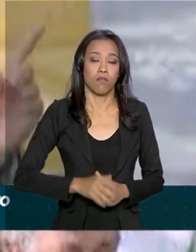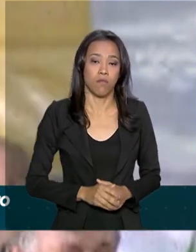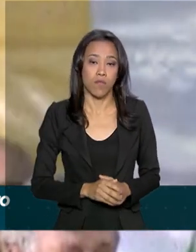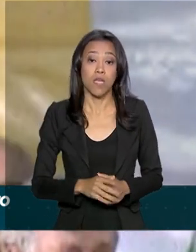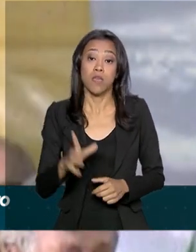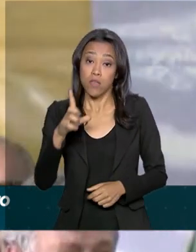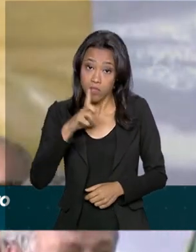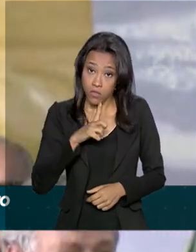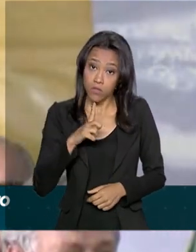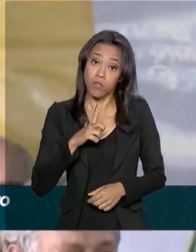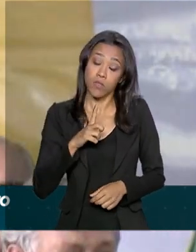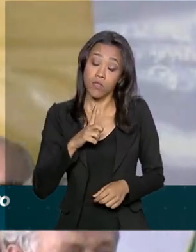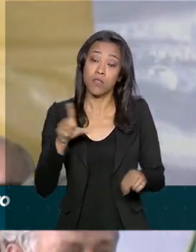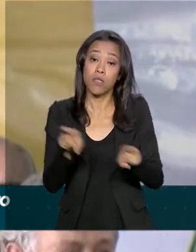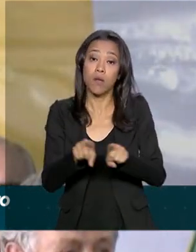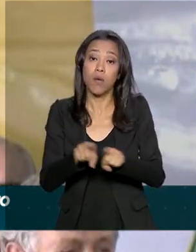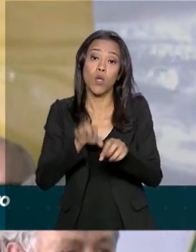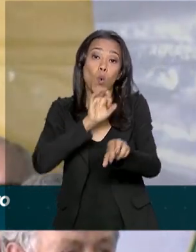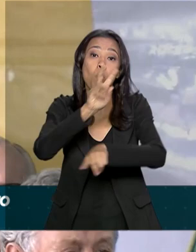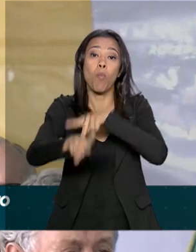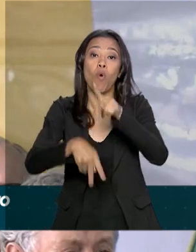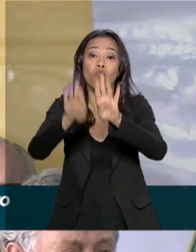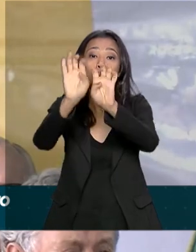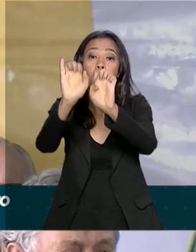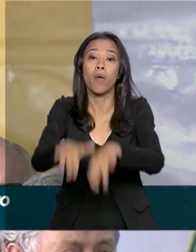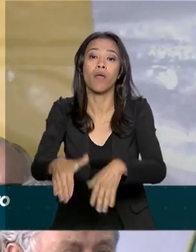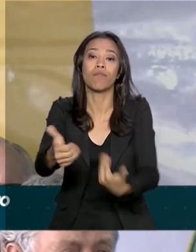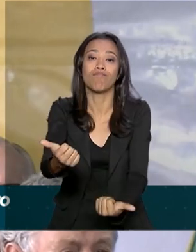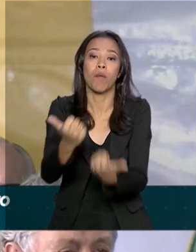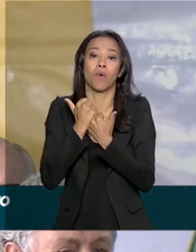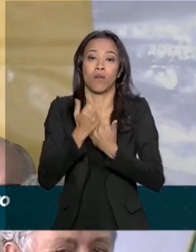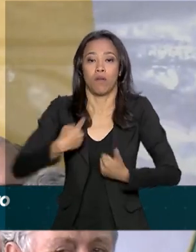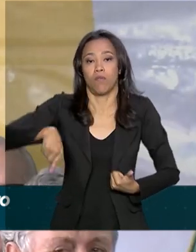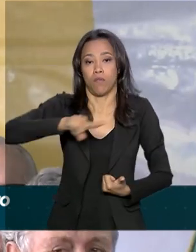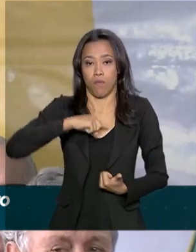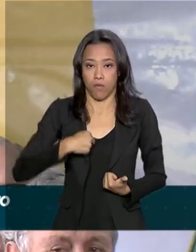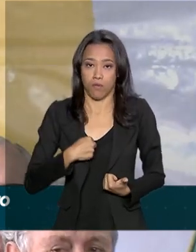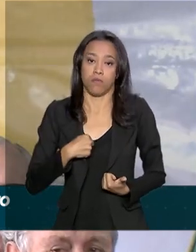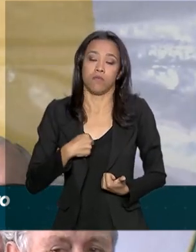e tínhamos o povo de bem ao nosso lado.